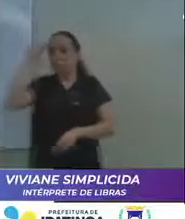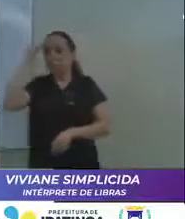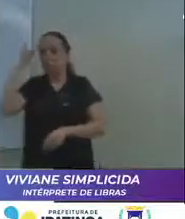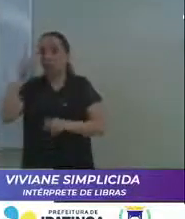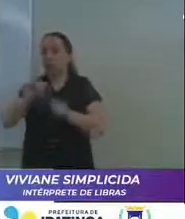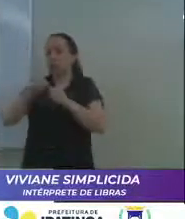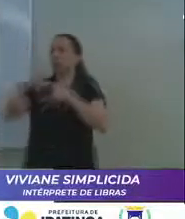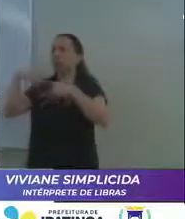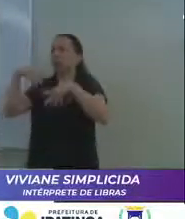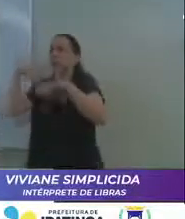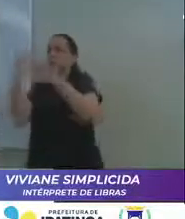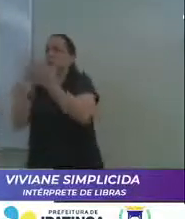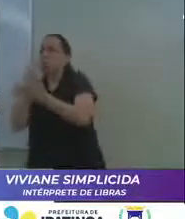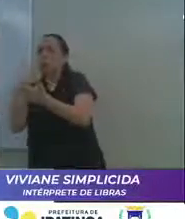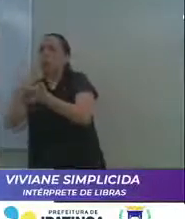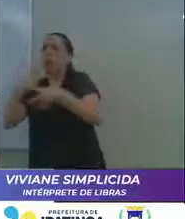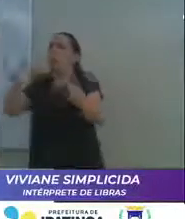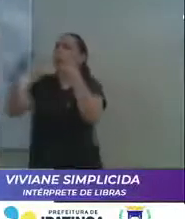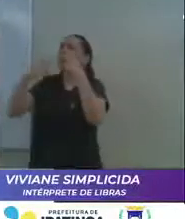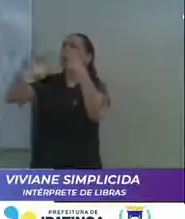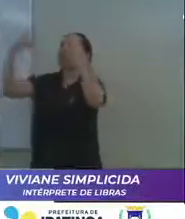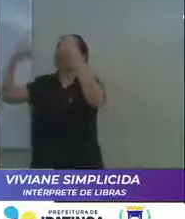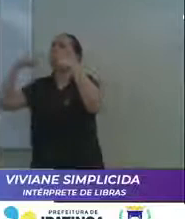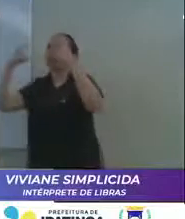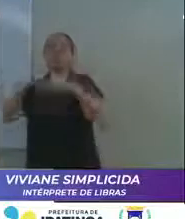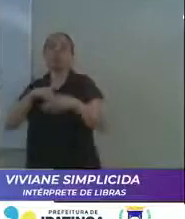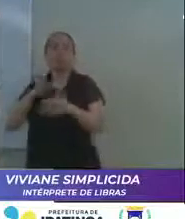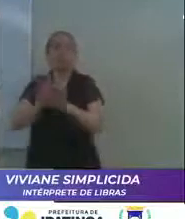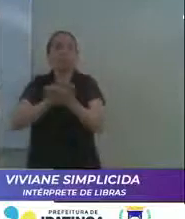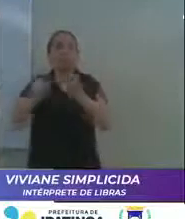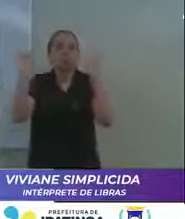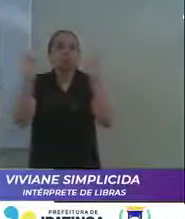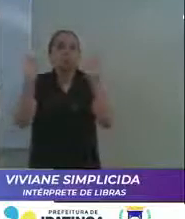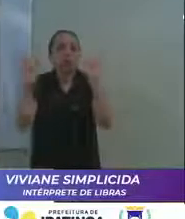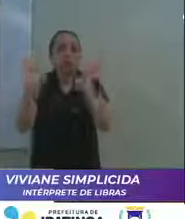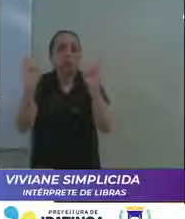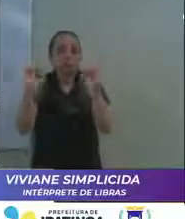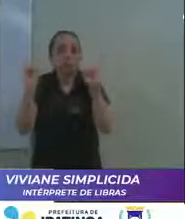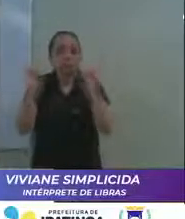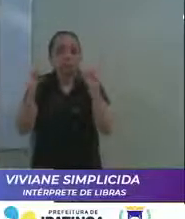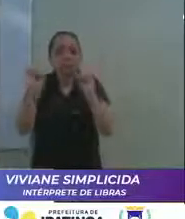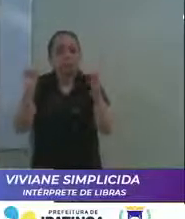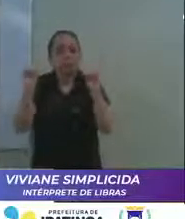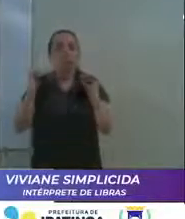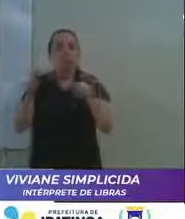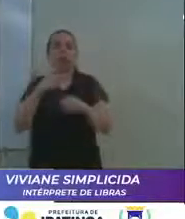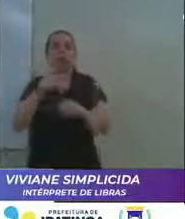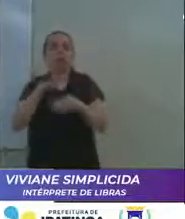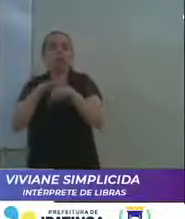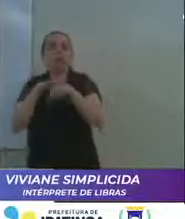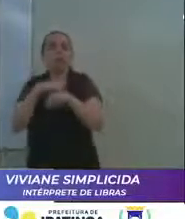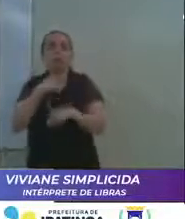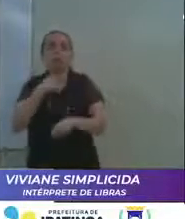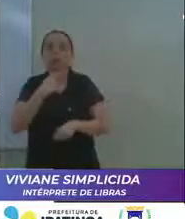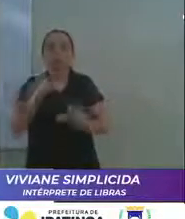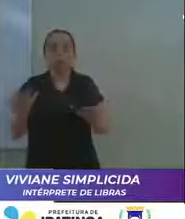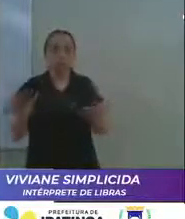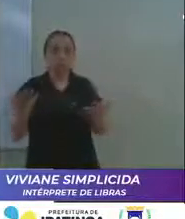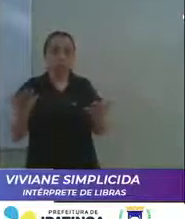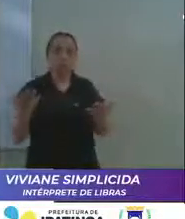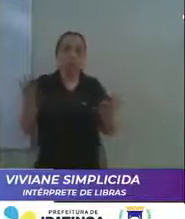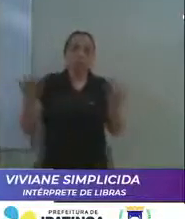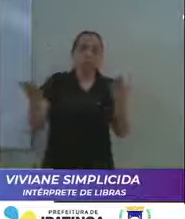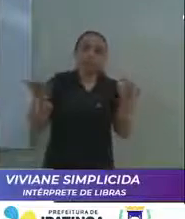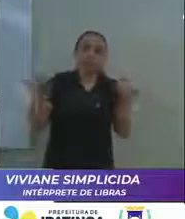que bebe, que fuma, que grita e que não adoece. Então, a gente tem um fator individual que contribui. Mas